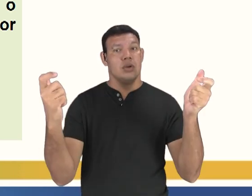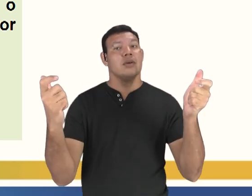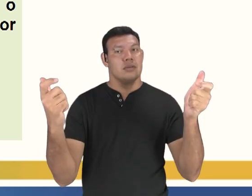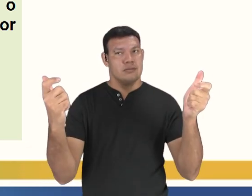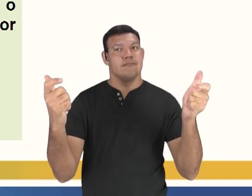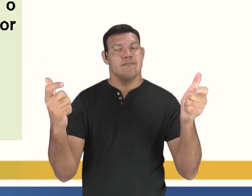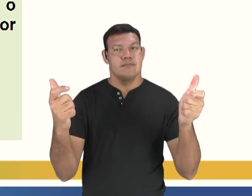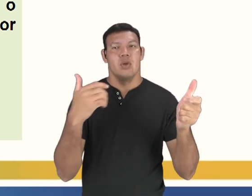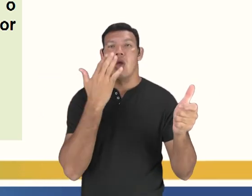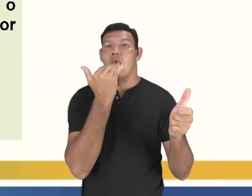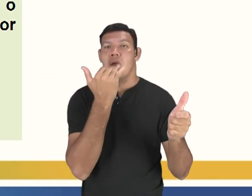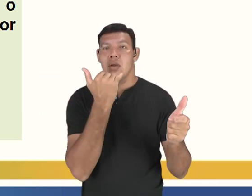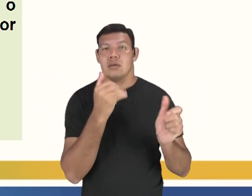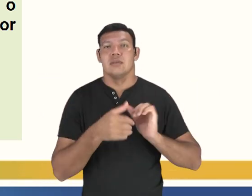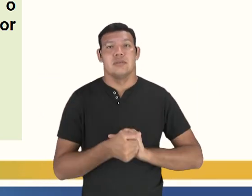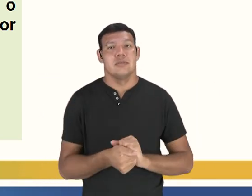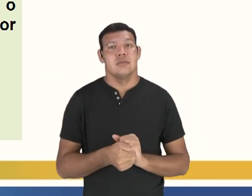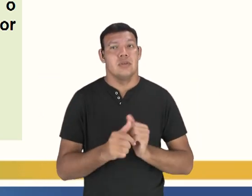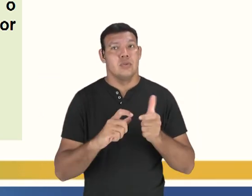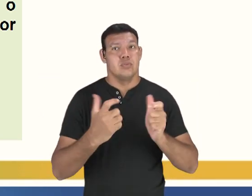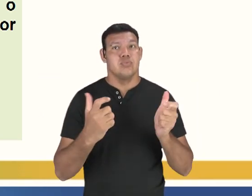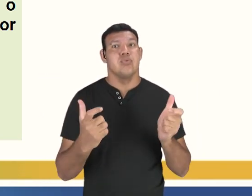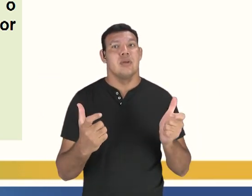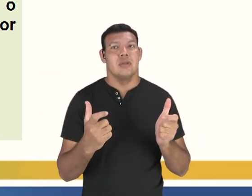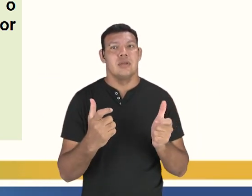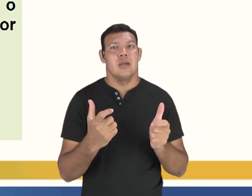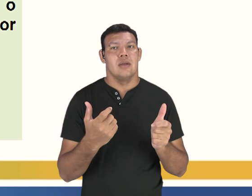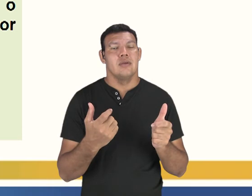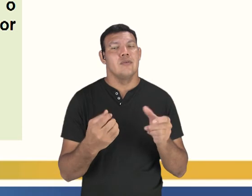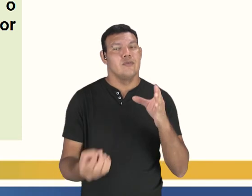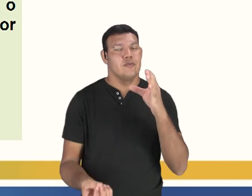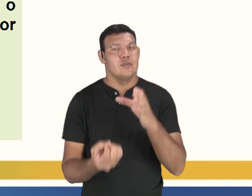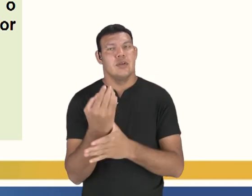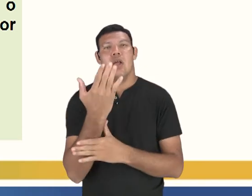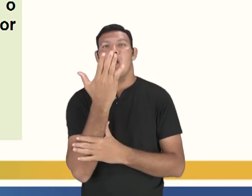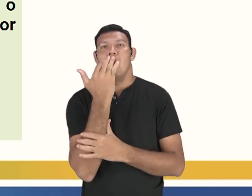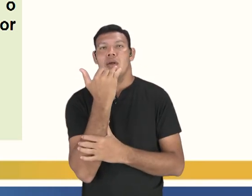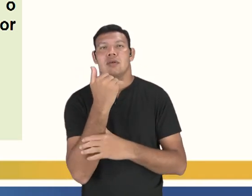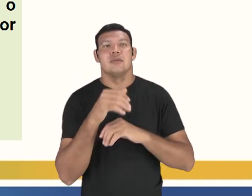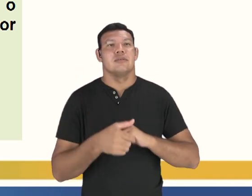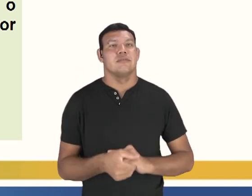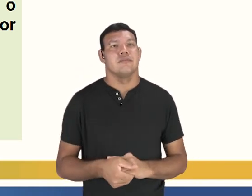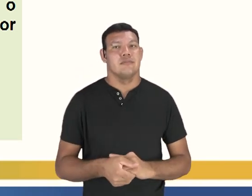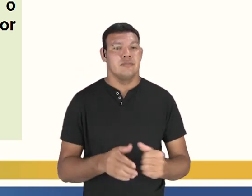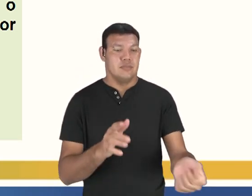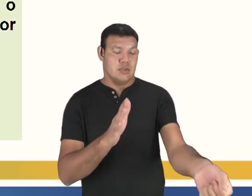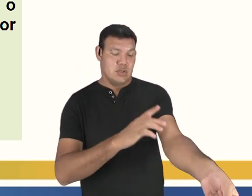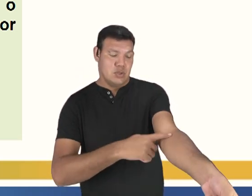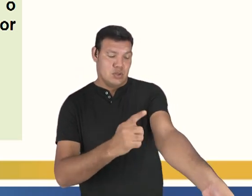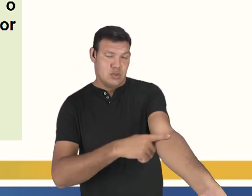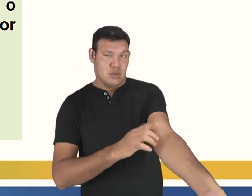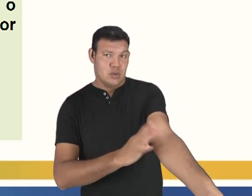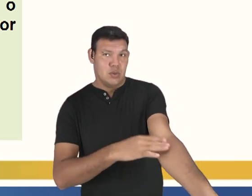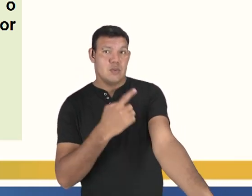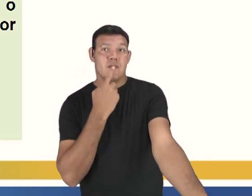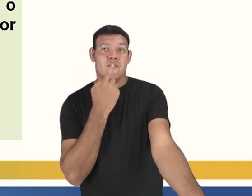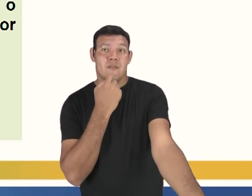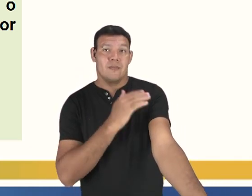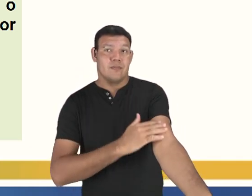né, formado majoritariamente por açúcar, por glicose. A pessoa teve uma refeição e no sangue dela, depois no